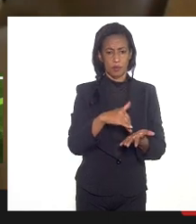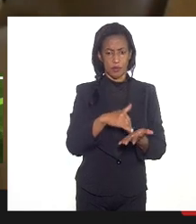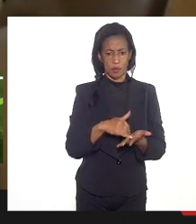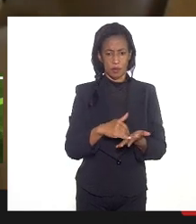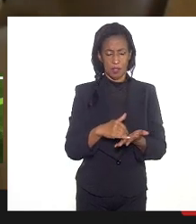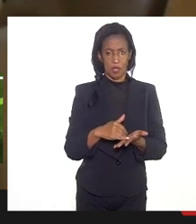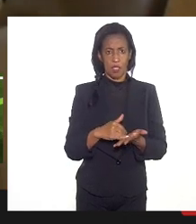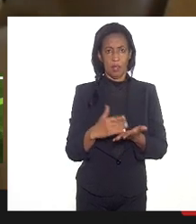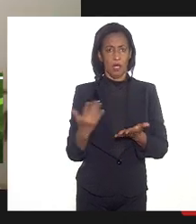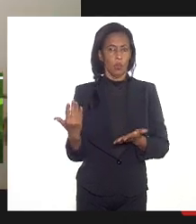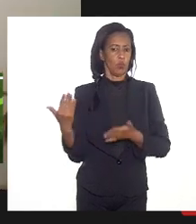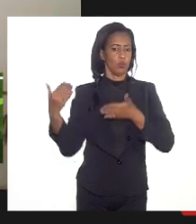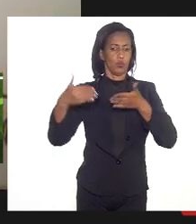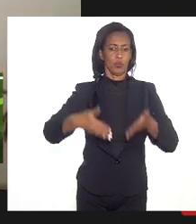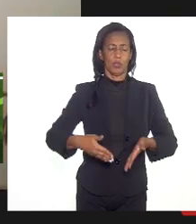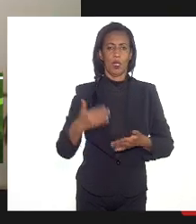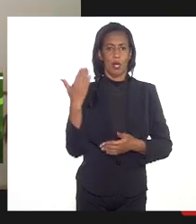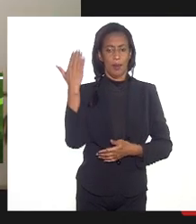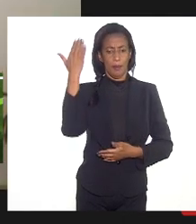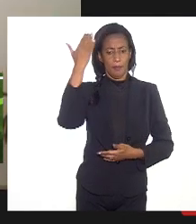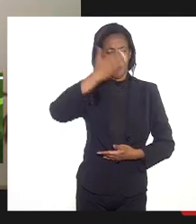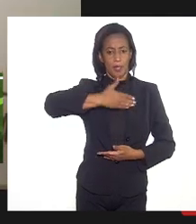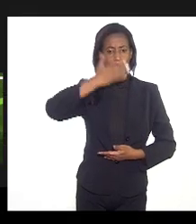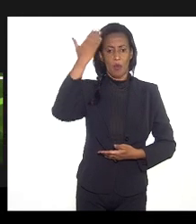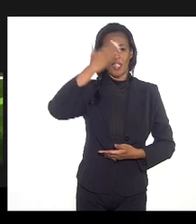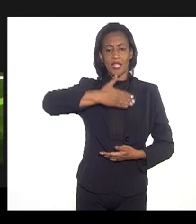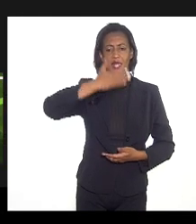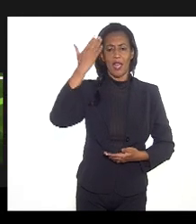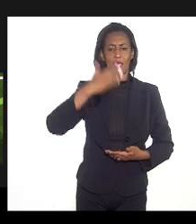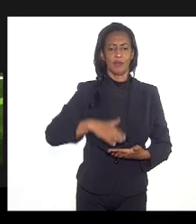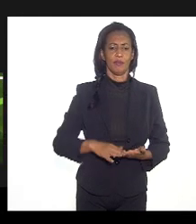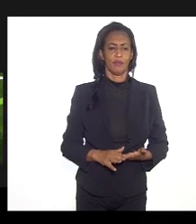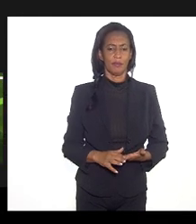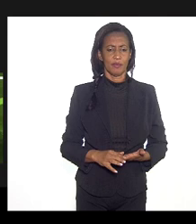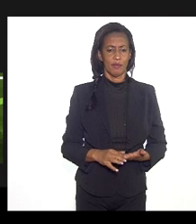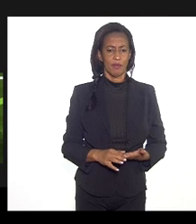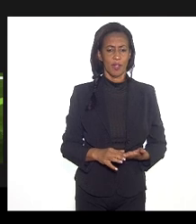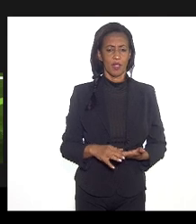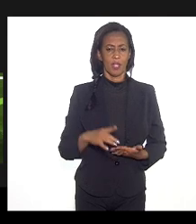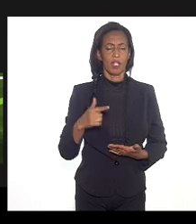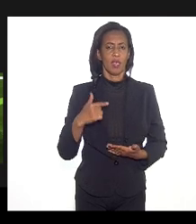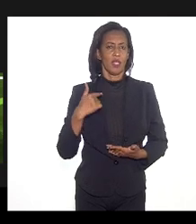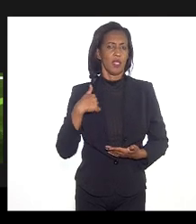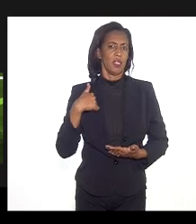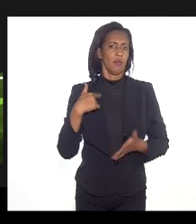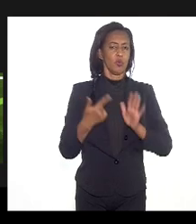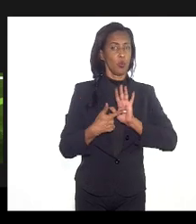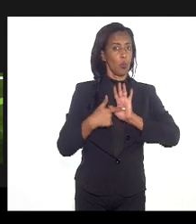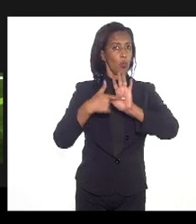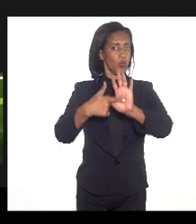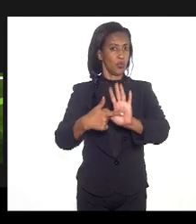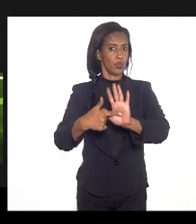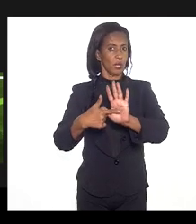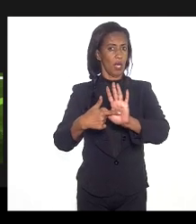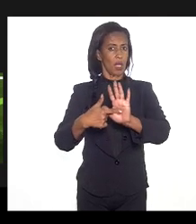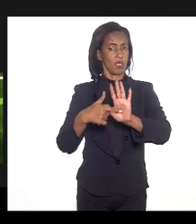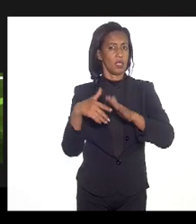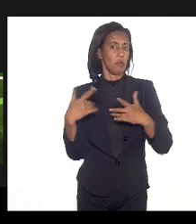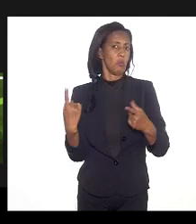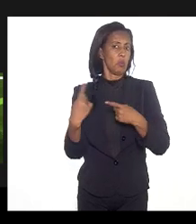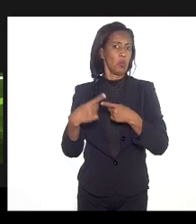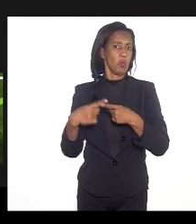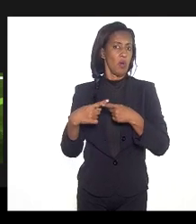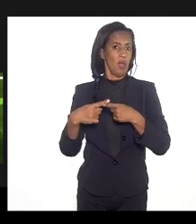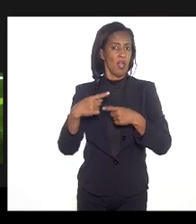está presente, que chama o governador, para que eu o representasse. Afinal de contas,